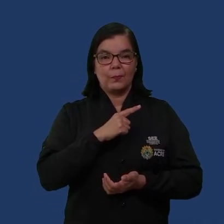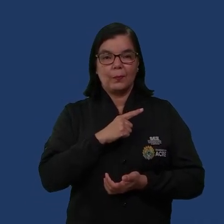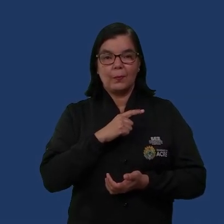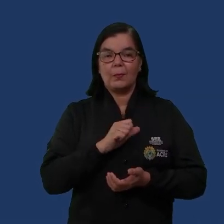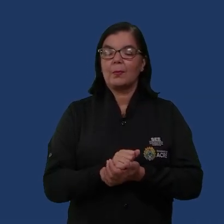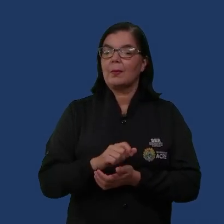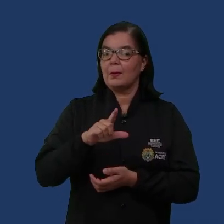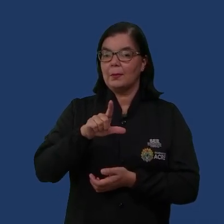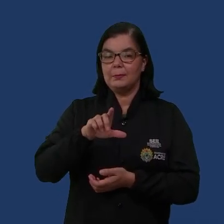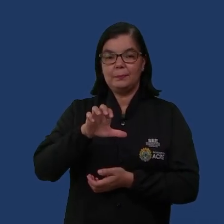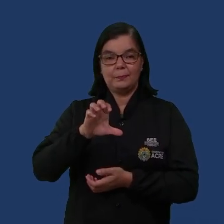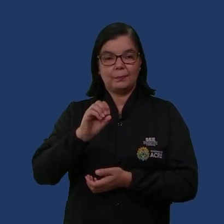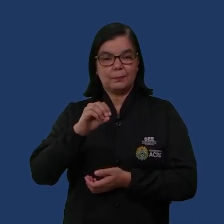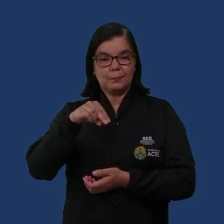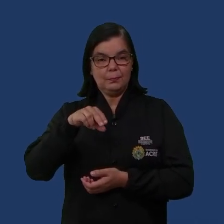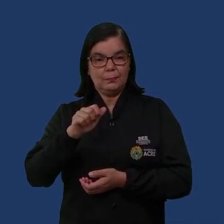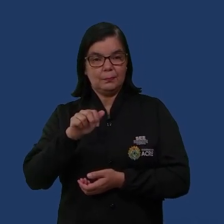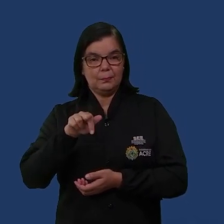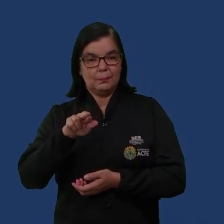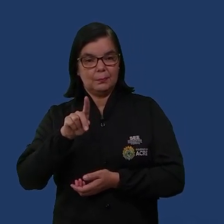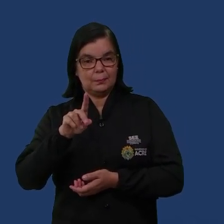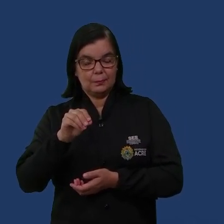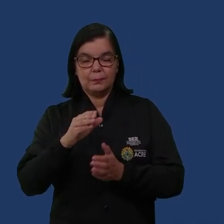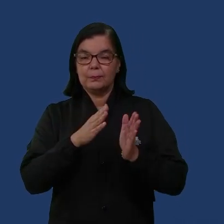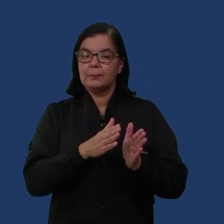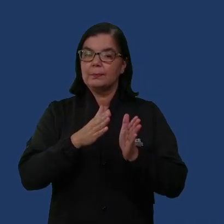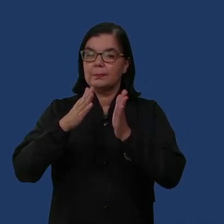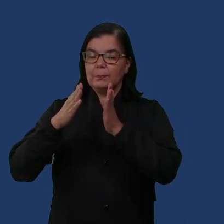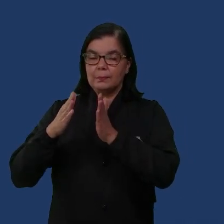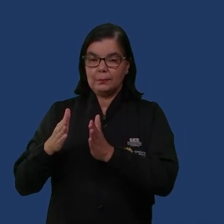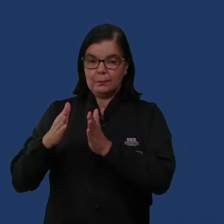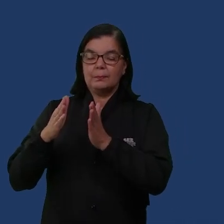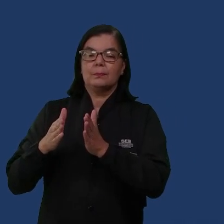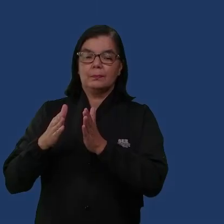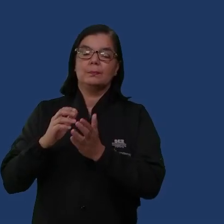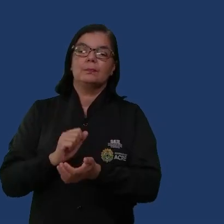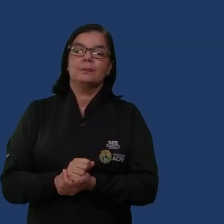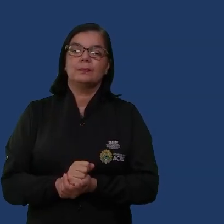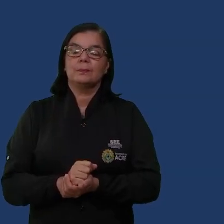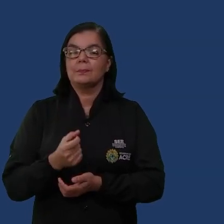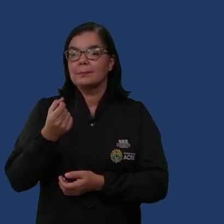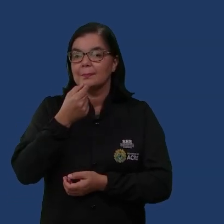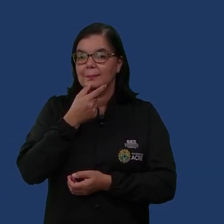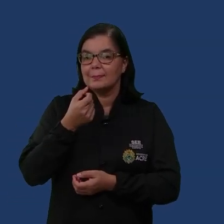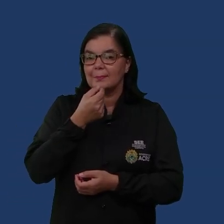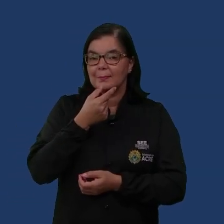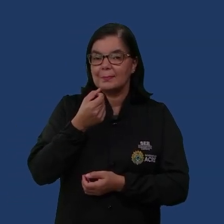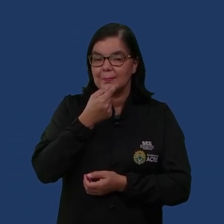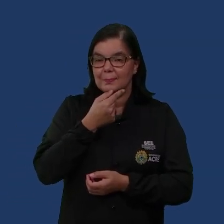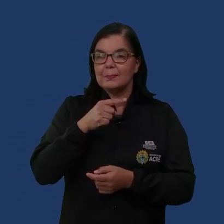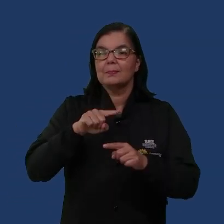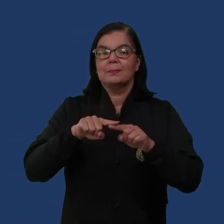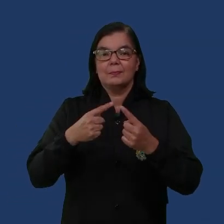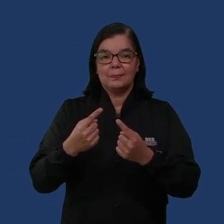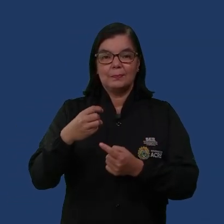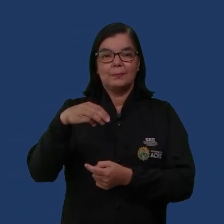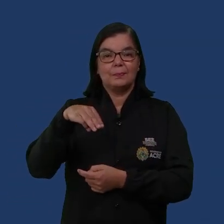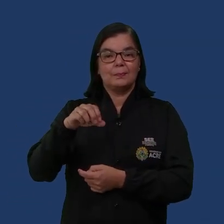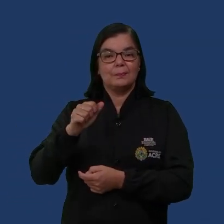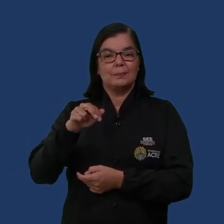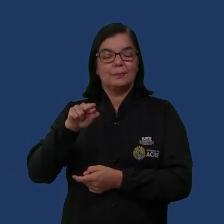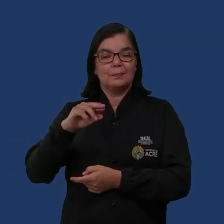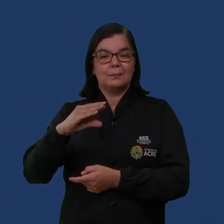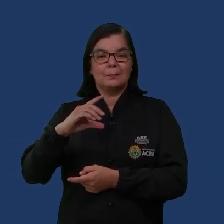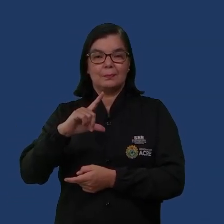da Vinci, Mona Lisa, e aqui à sua direita está uma versão parodiada de Marcel